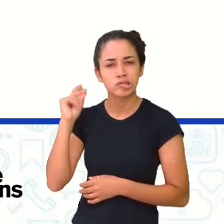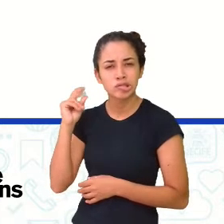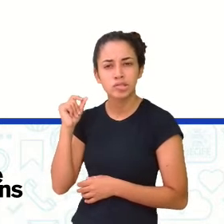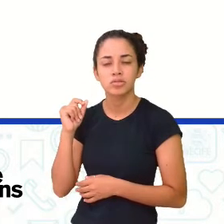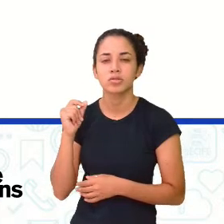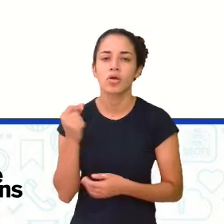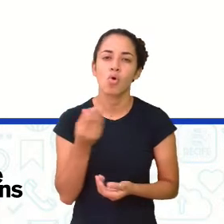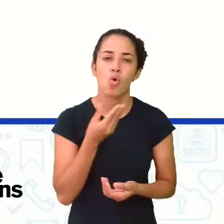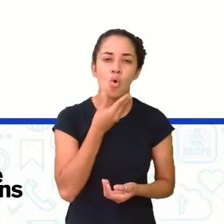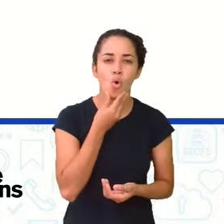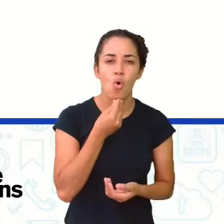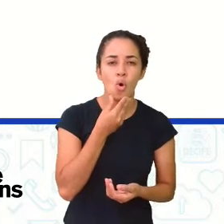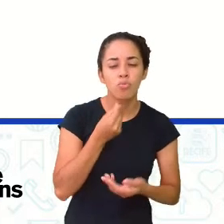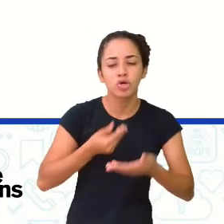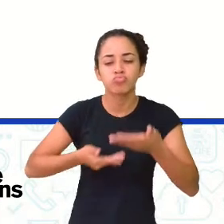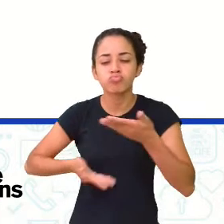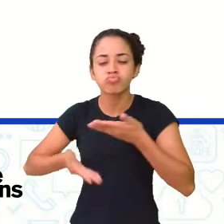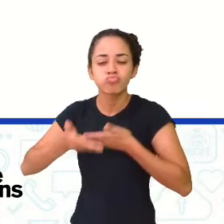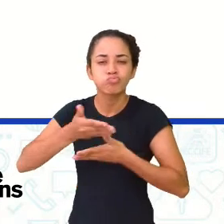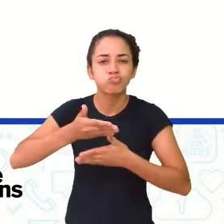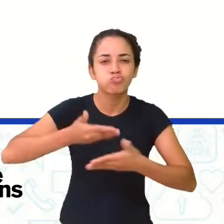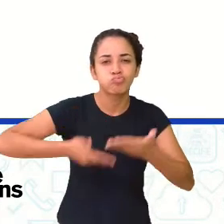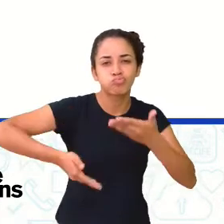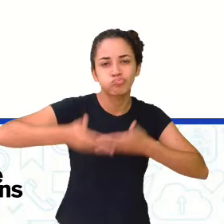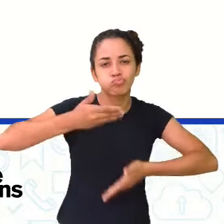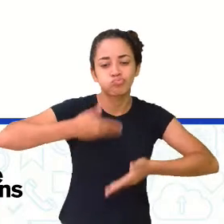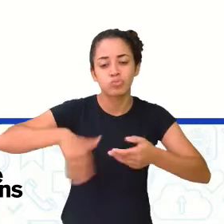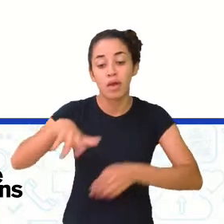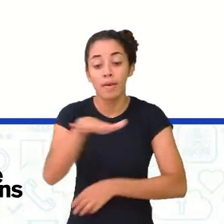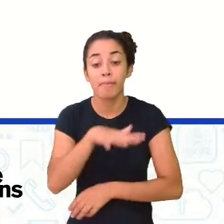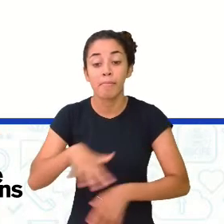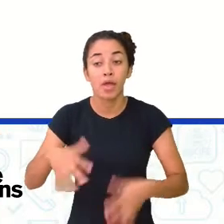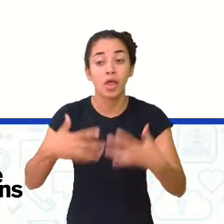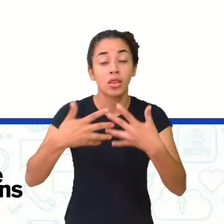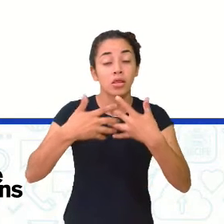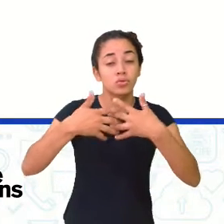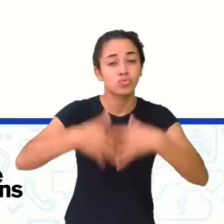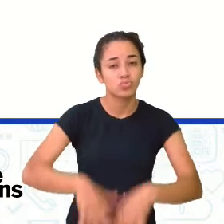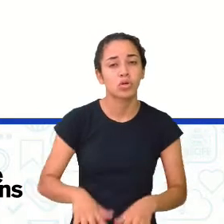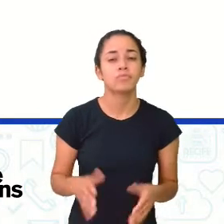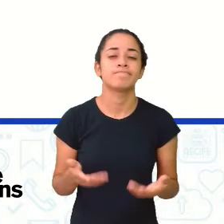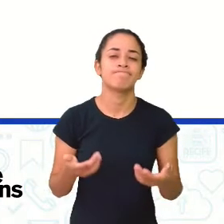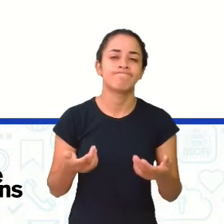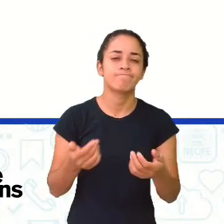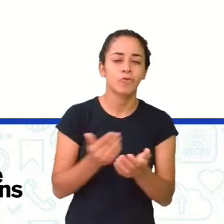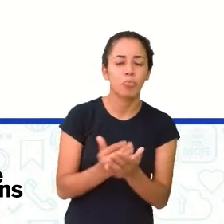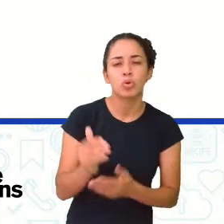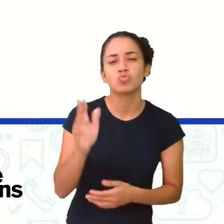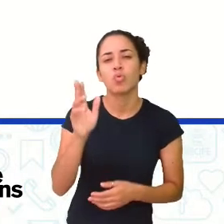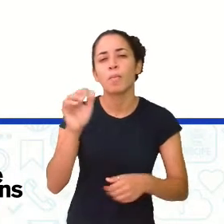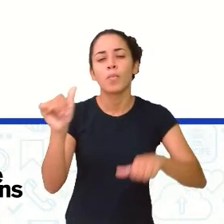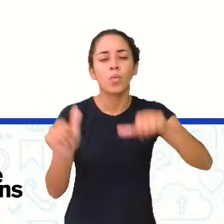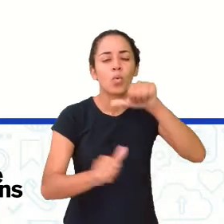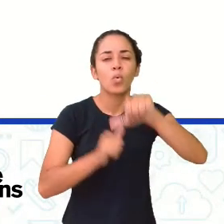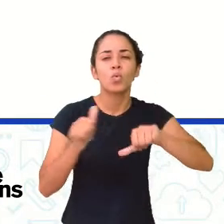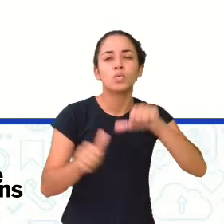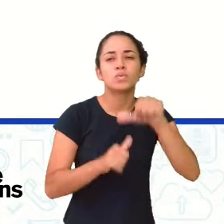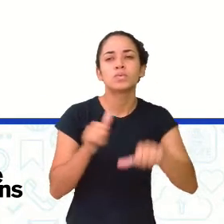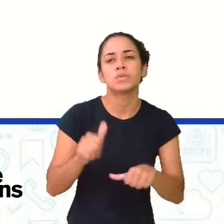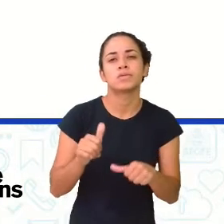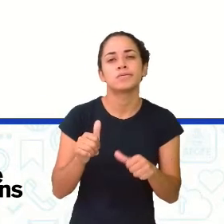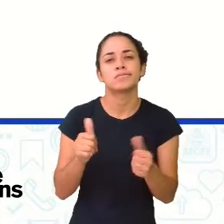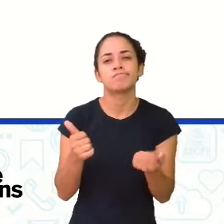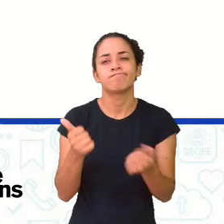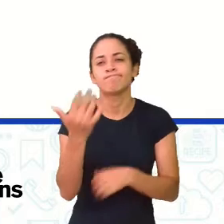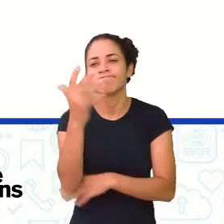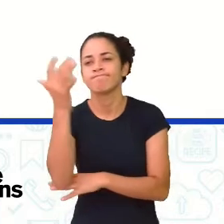homem começa a interagir com esse meio natural, começa a alterar essas paisagens que existiam de